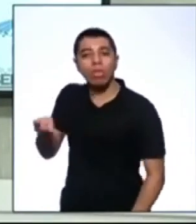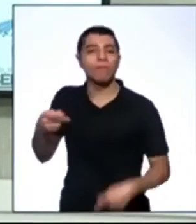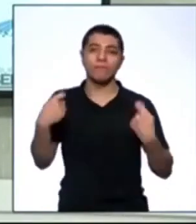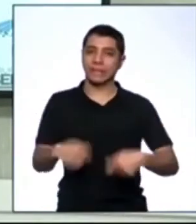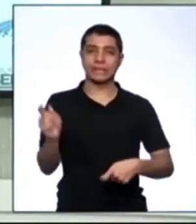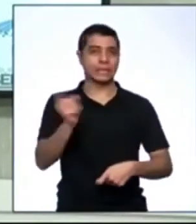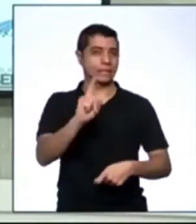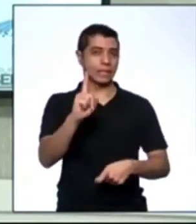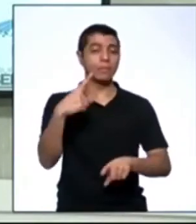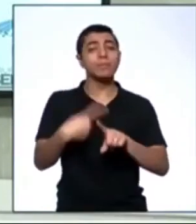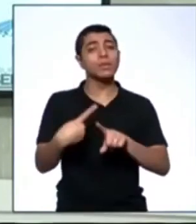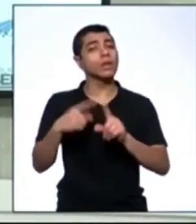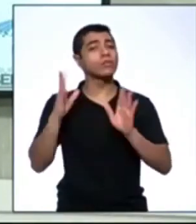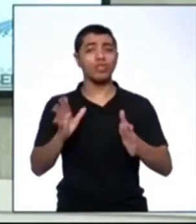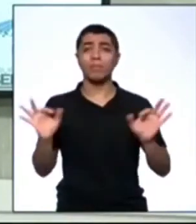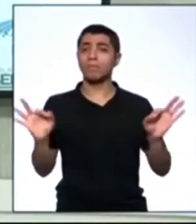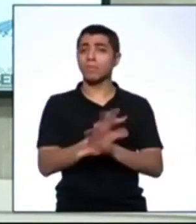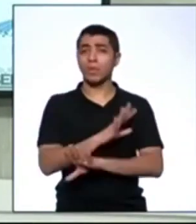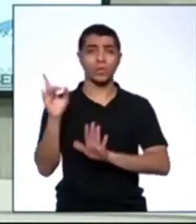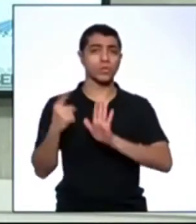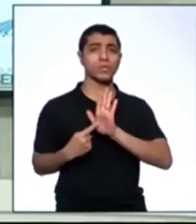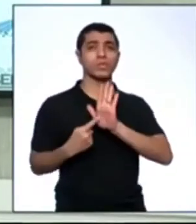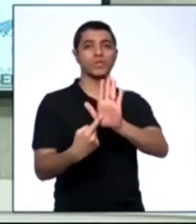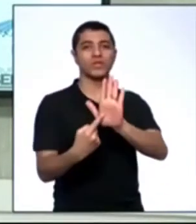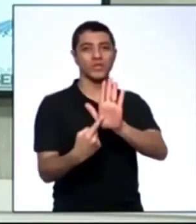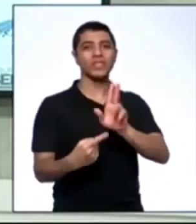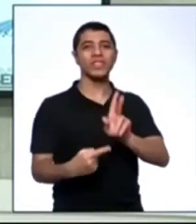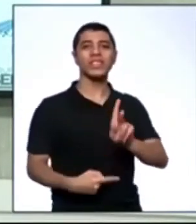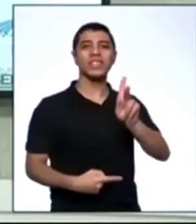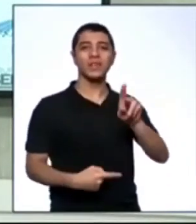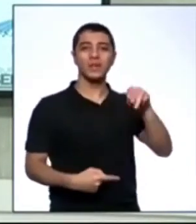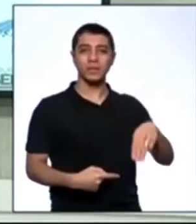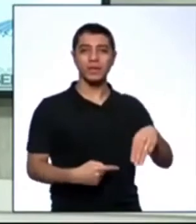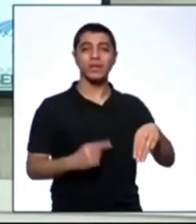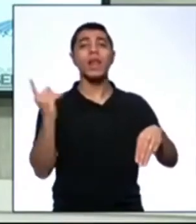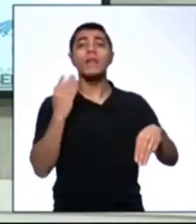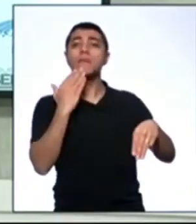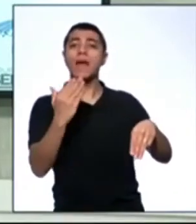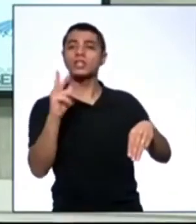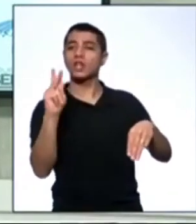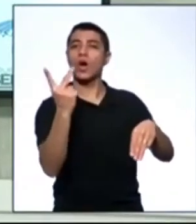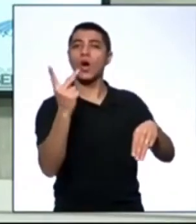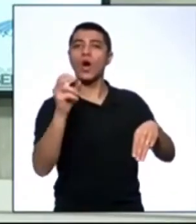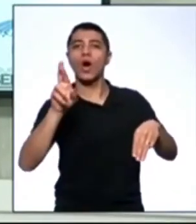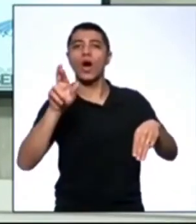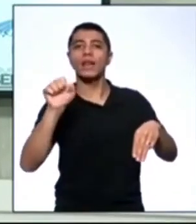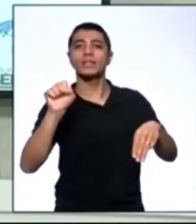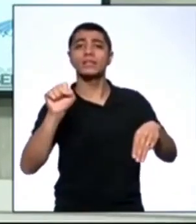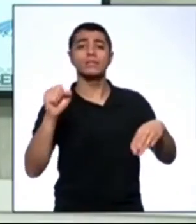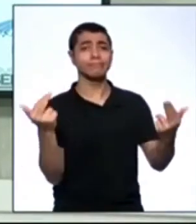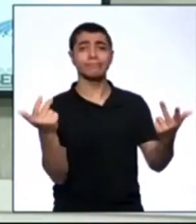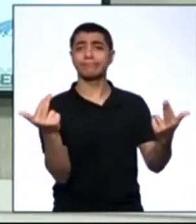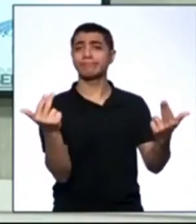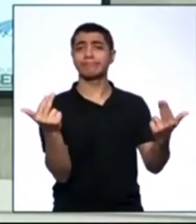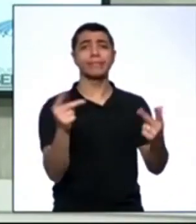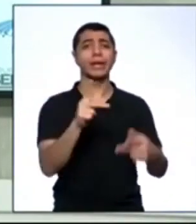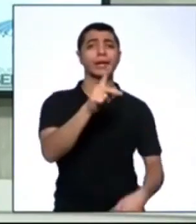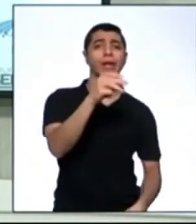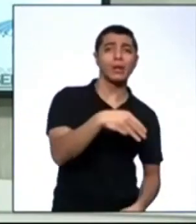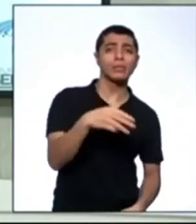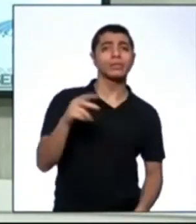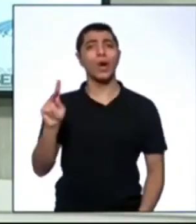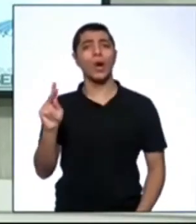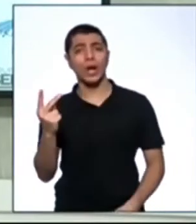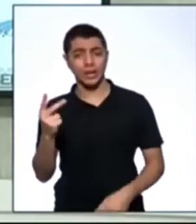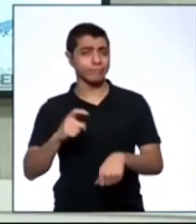em horas. Então esse exercício é mais sossegado, nesse sentido de não há necessidade de mudança de